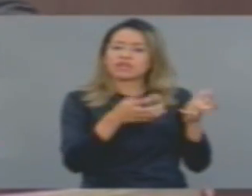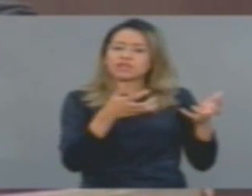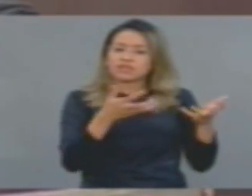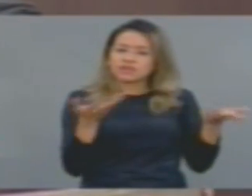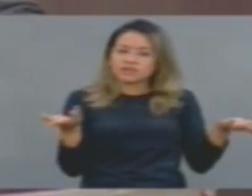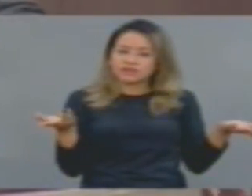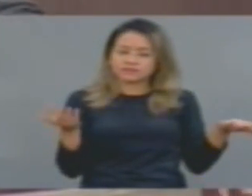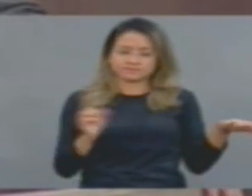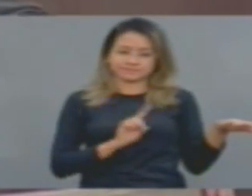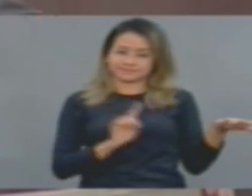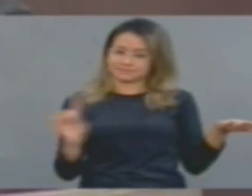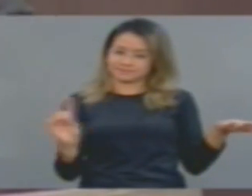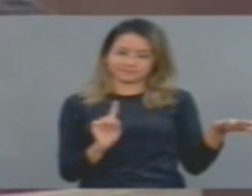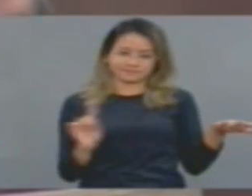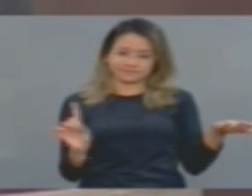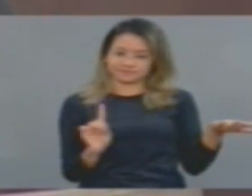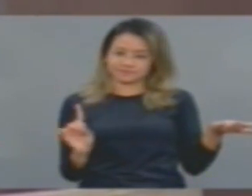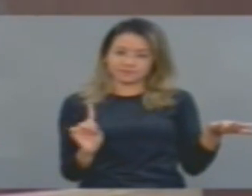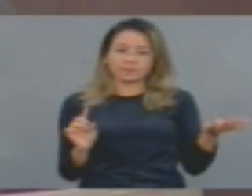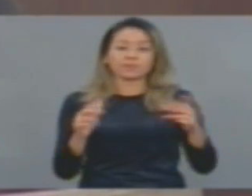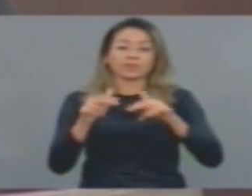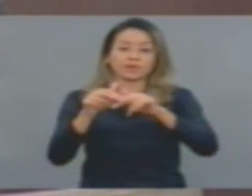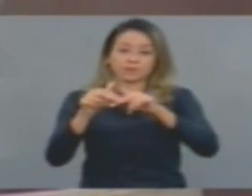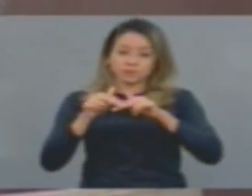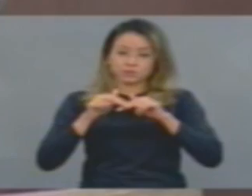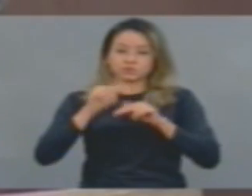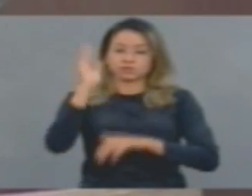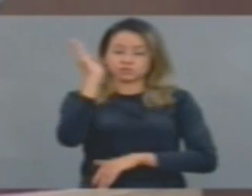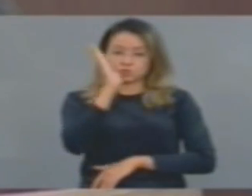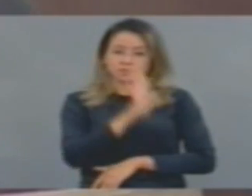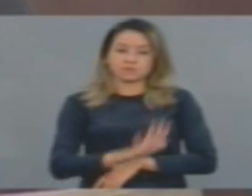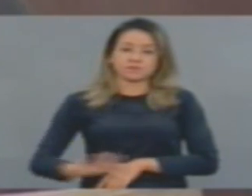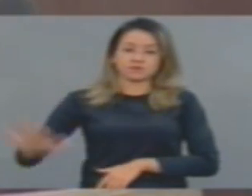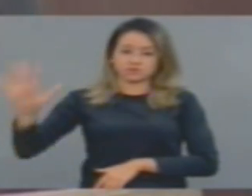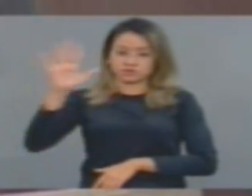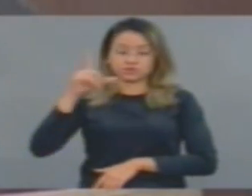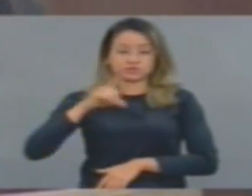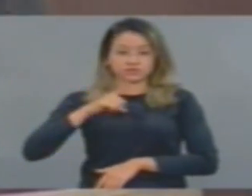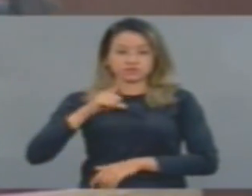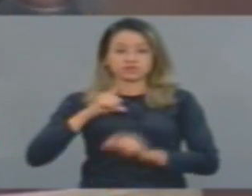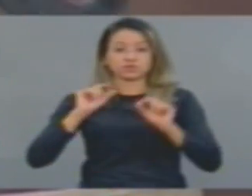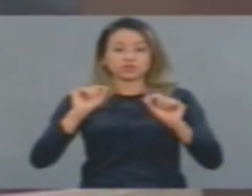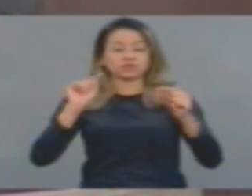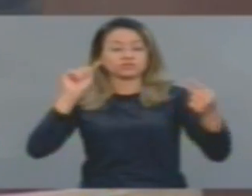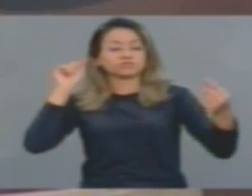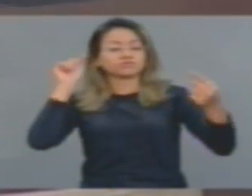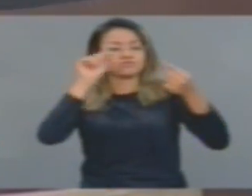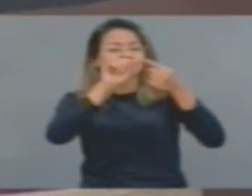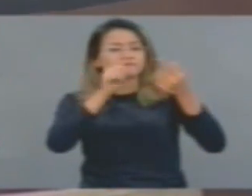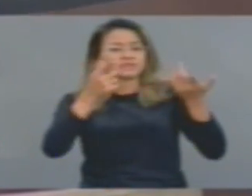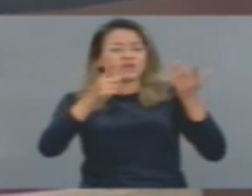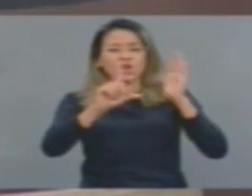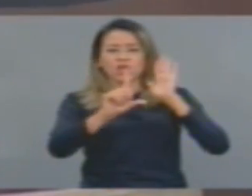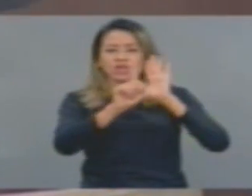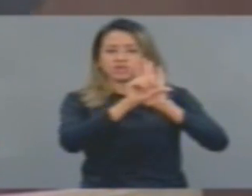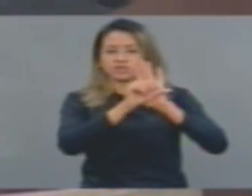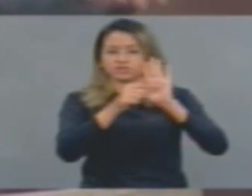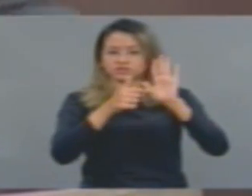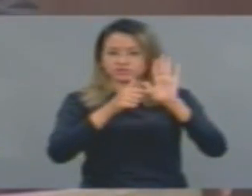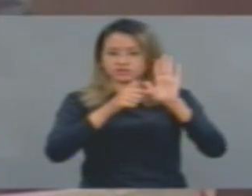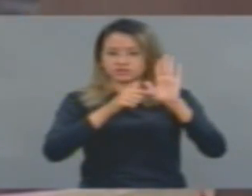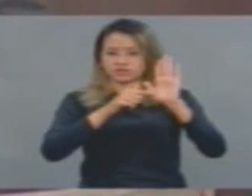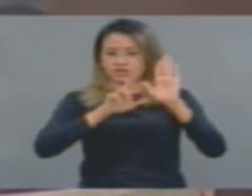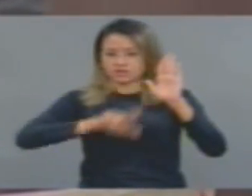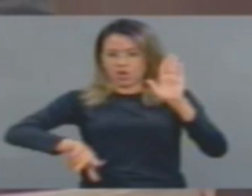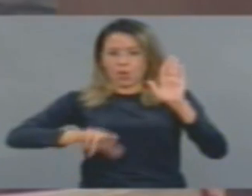reincida? Não. Por isso que o Brasil tem uma legislação que não é jabuticaba, não é